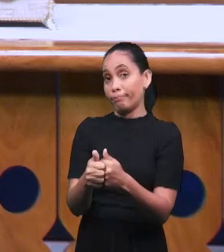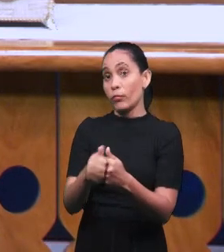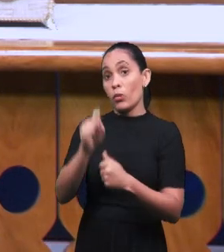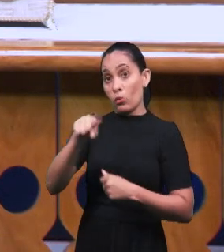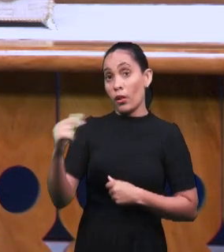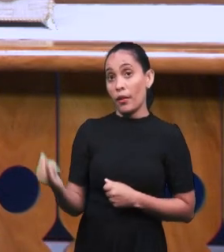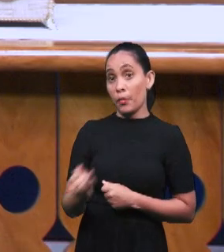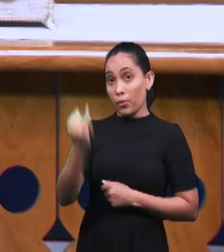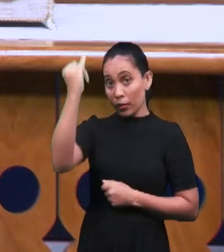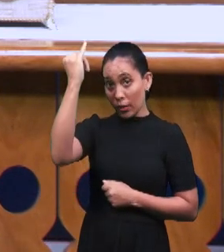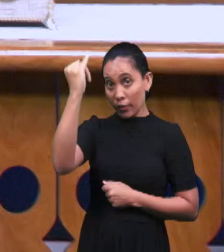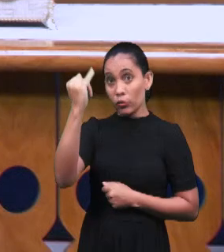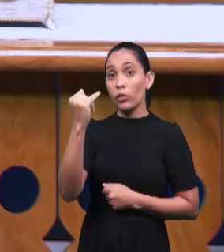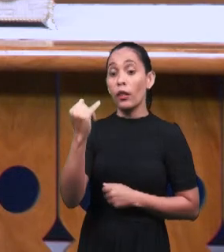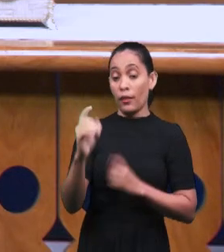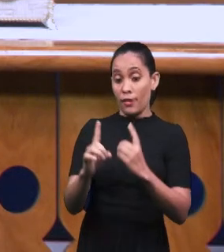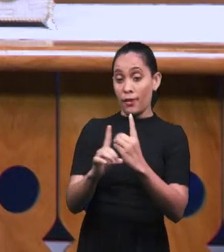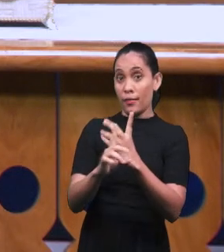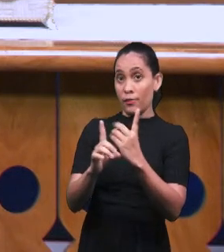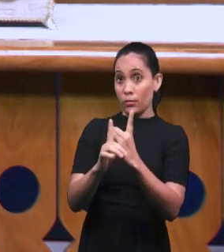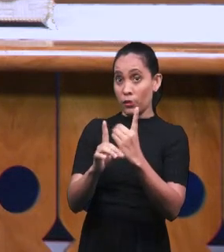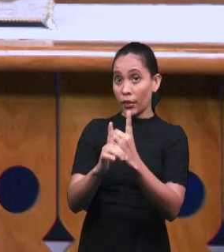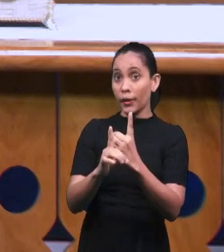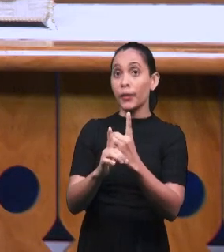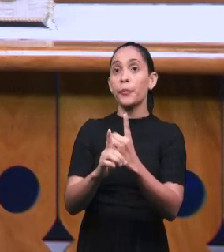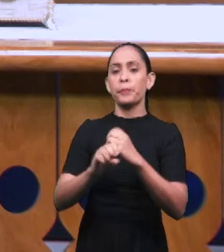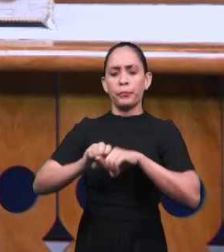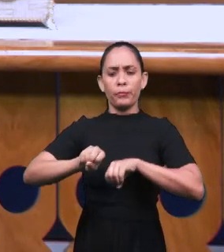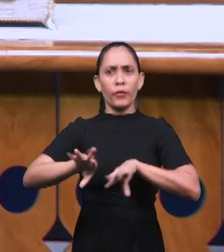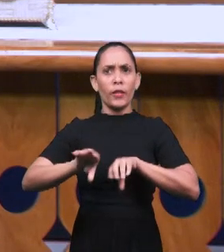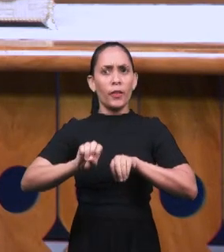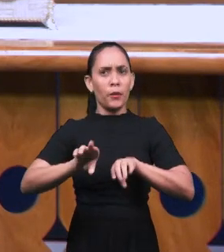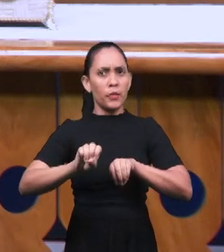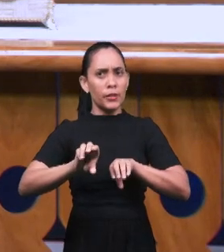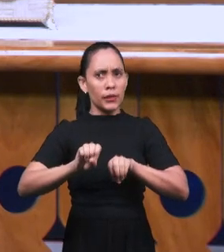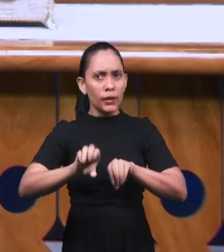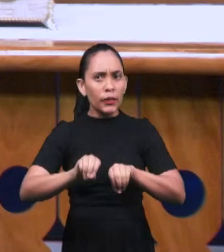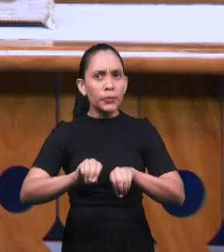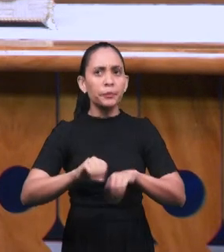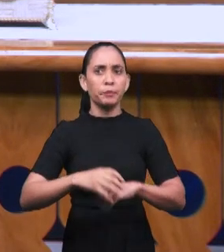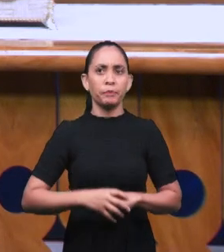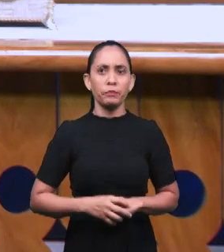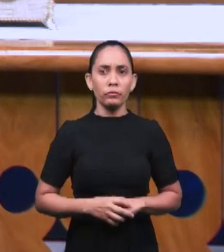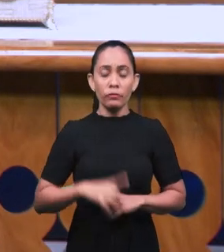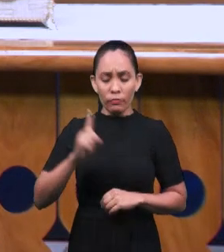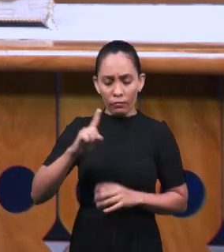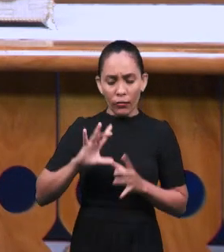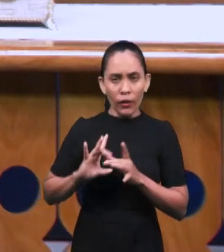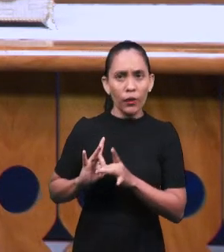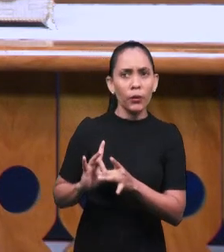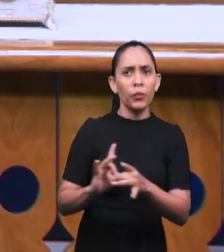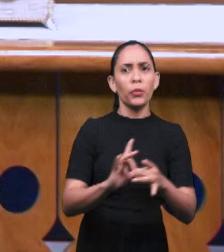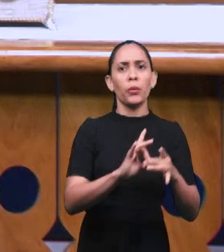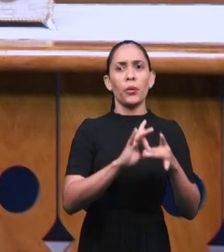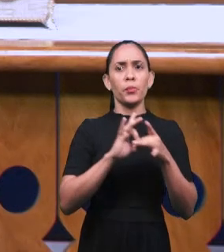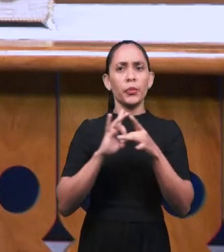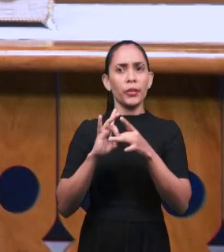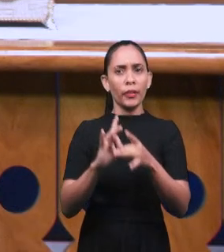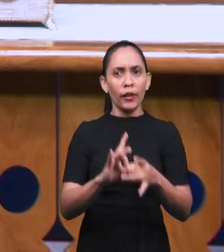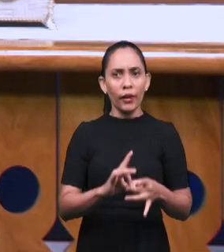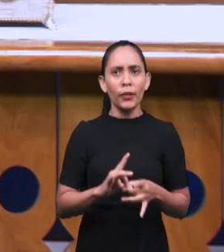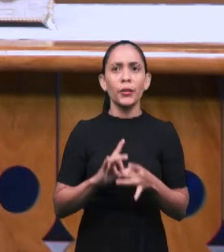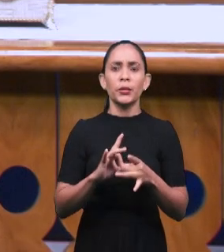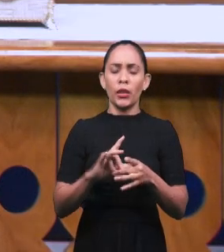importante. É a doutrina, é o ensino, é a comunhão, é o